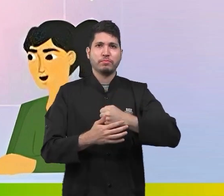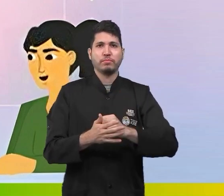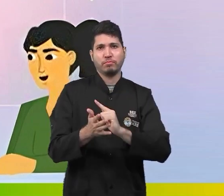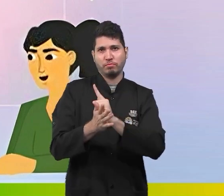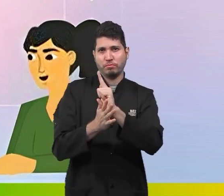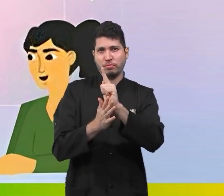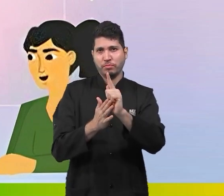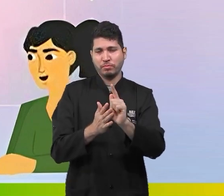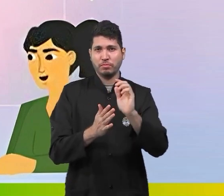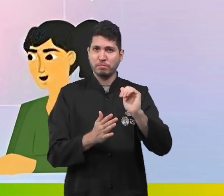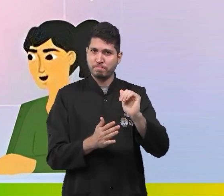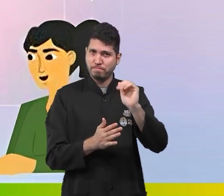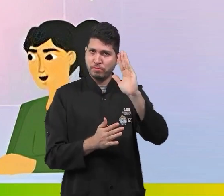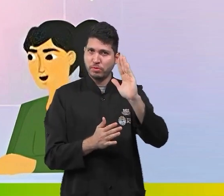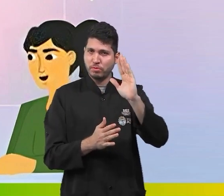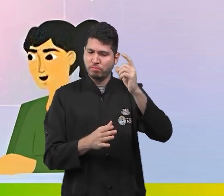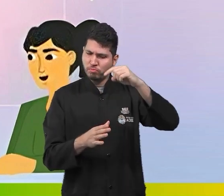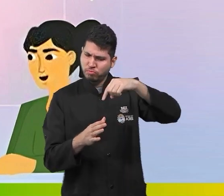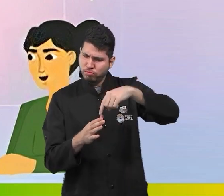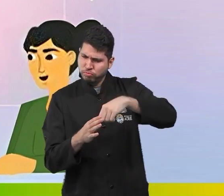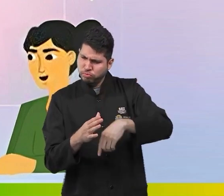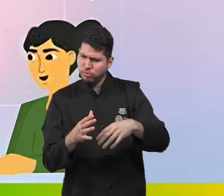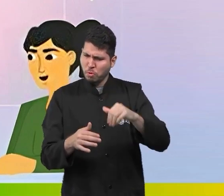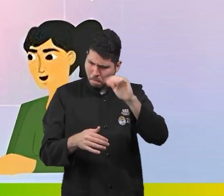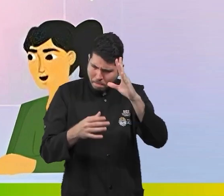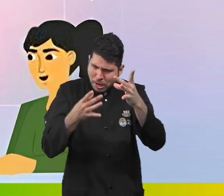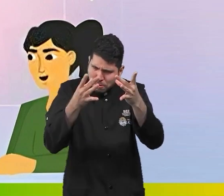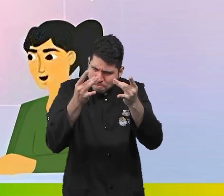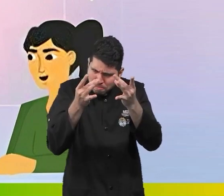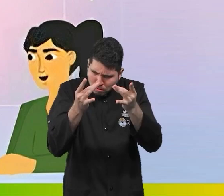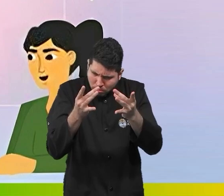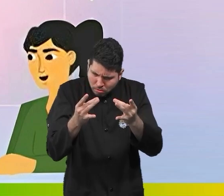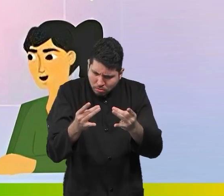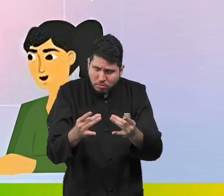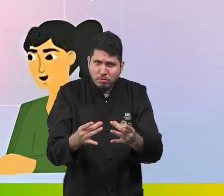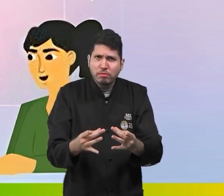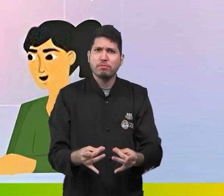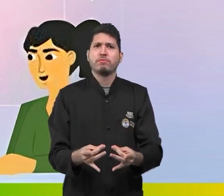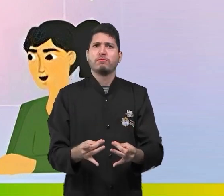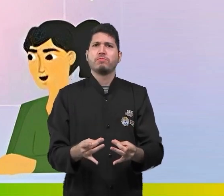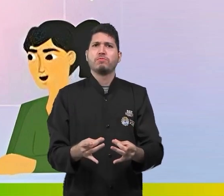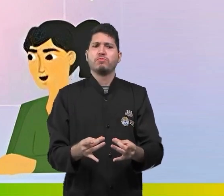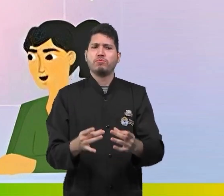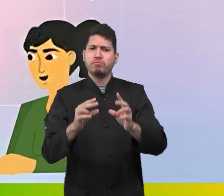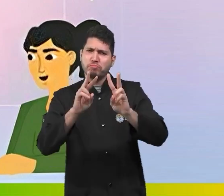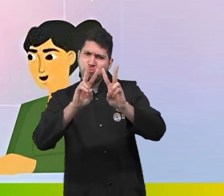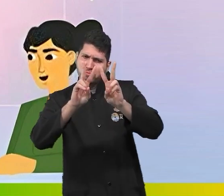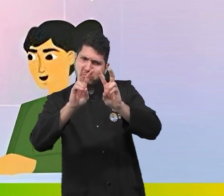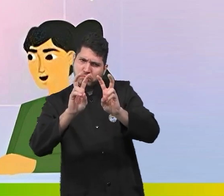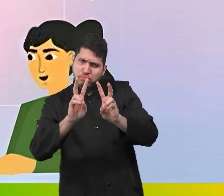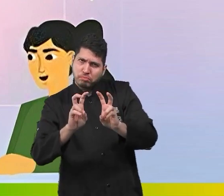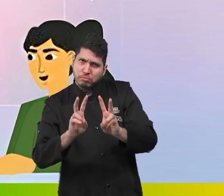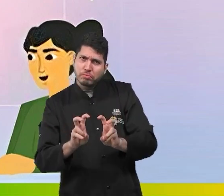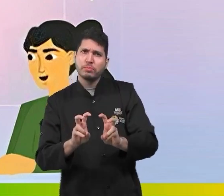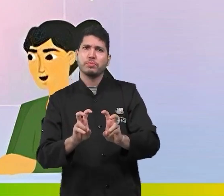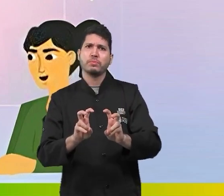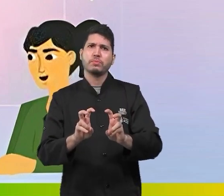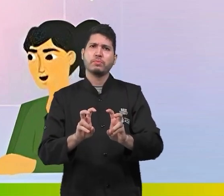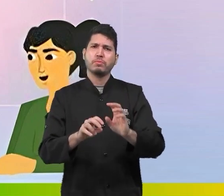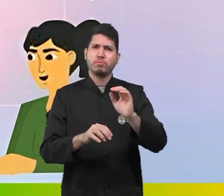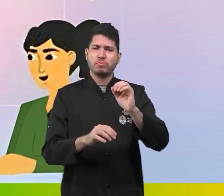gênero mais extenso da notícia, ou seja, que se profundiza um determinado tema, ou seja, se dá